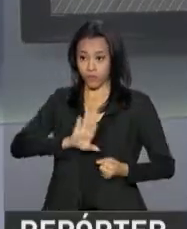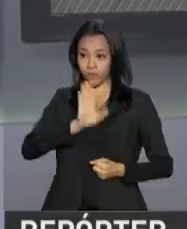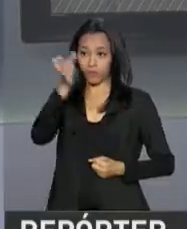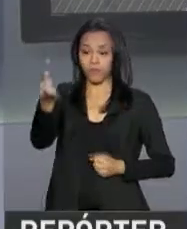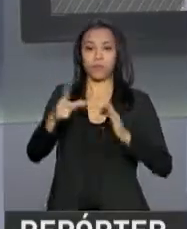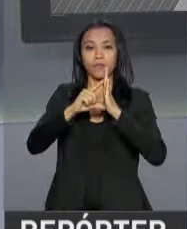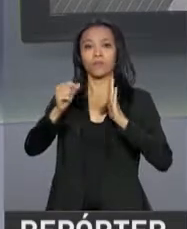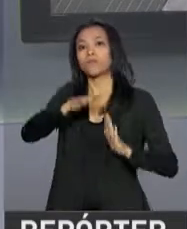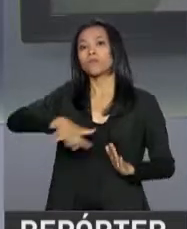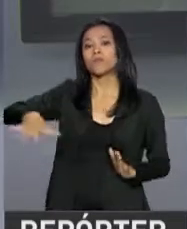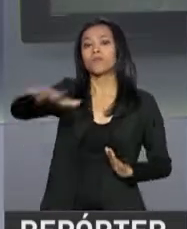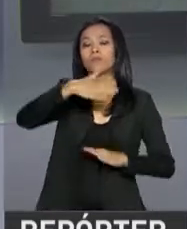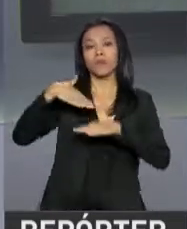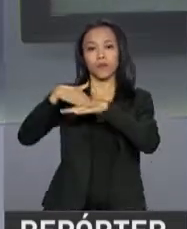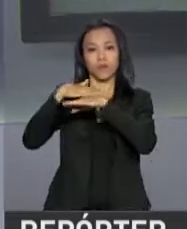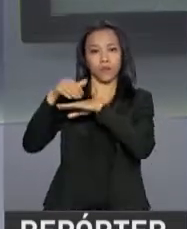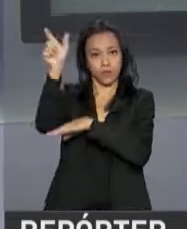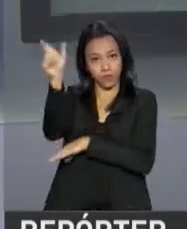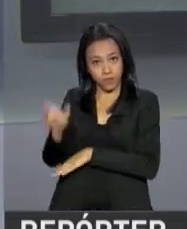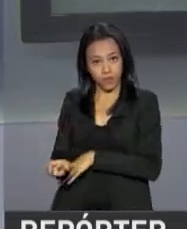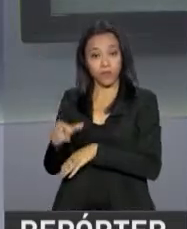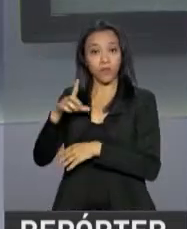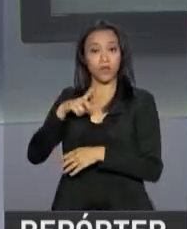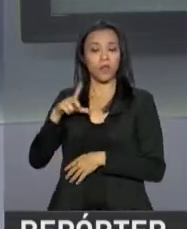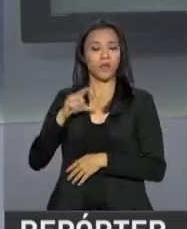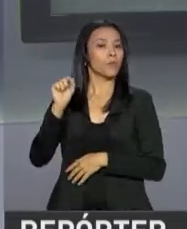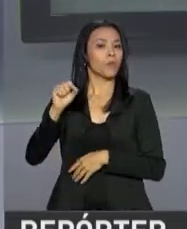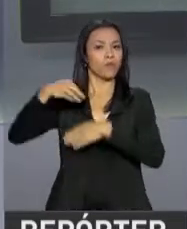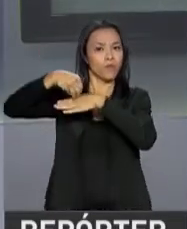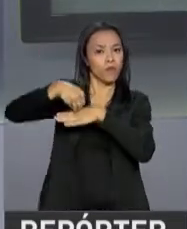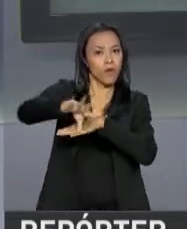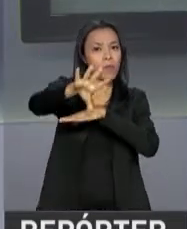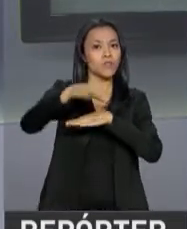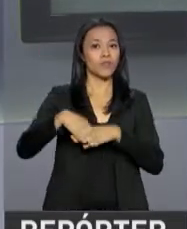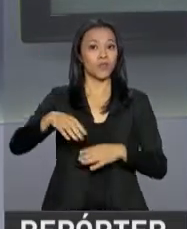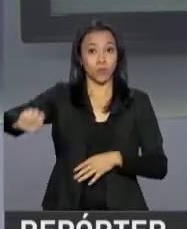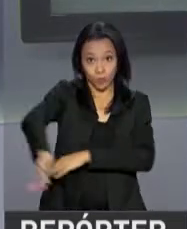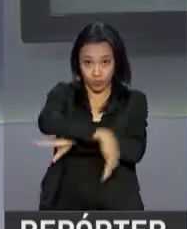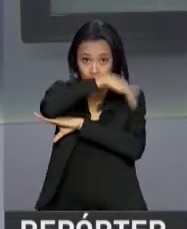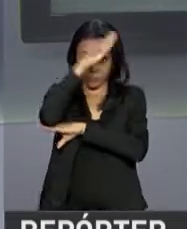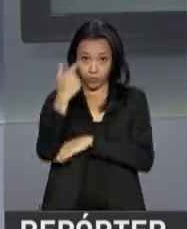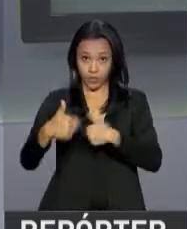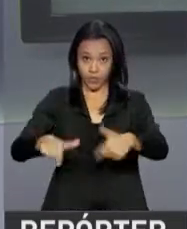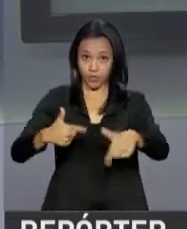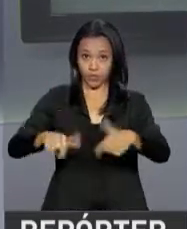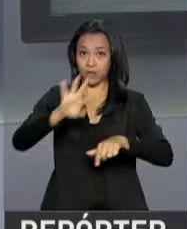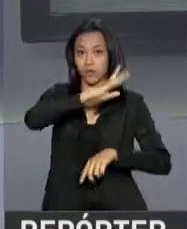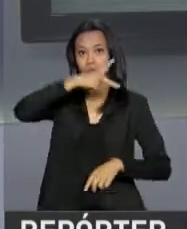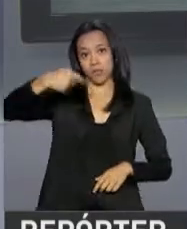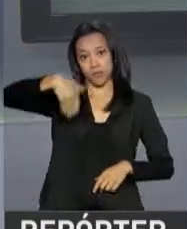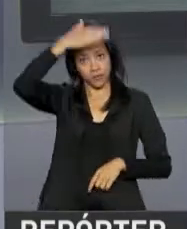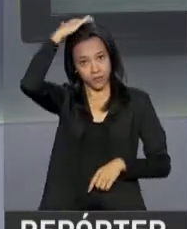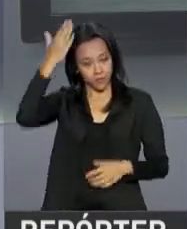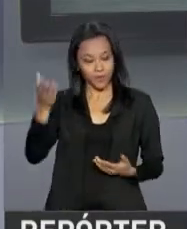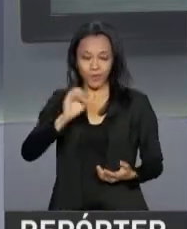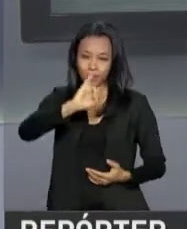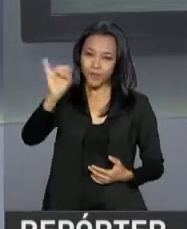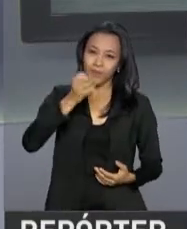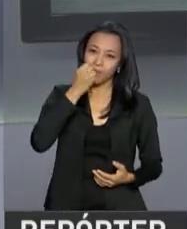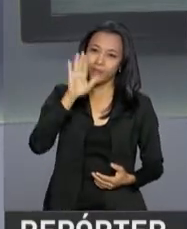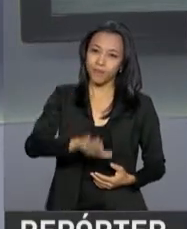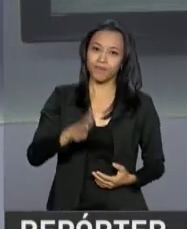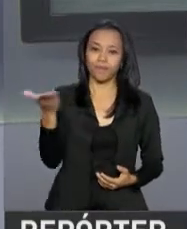conversar com o repórter luana karen ela traz informações sobre o dia do presidente temer olá luana boa tarde pra